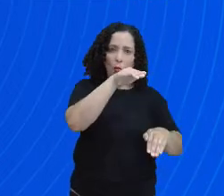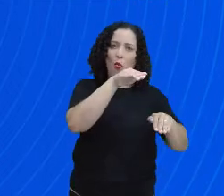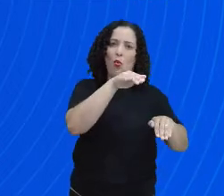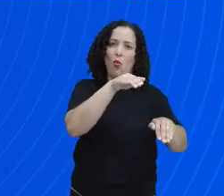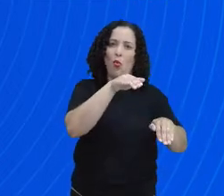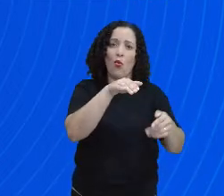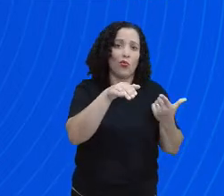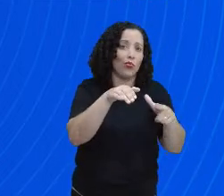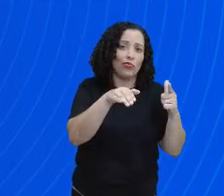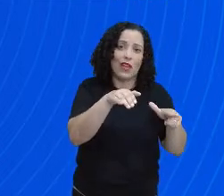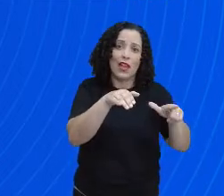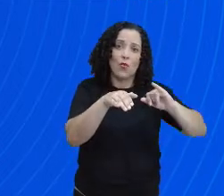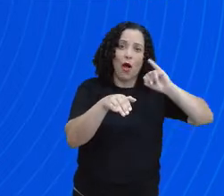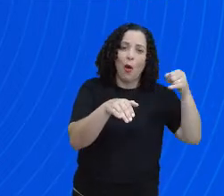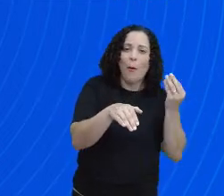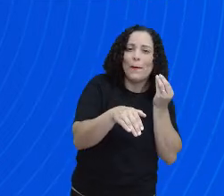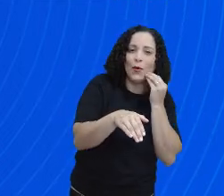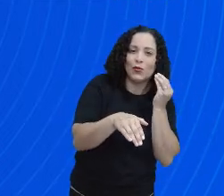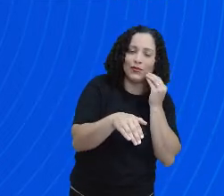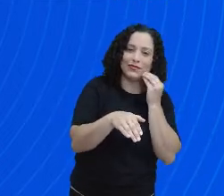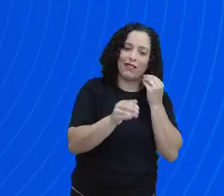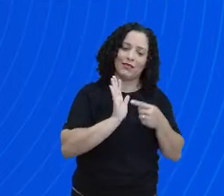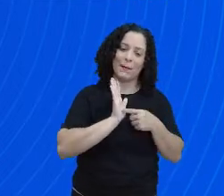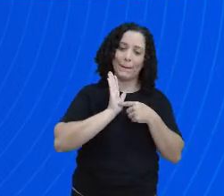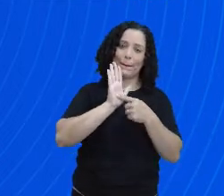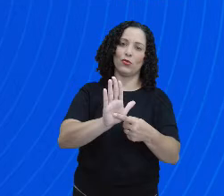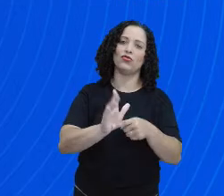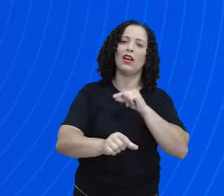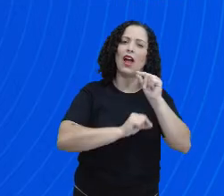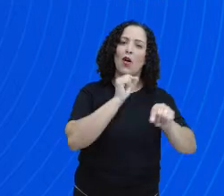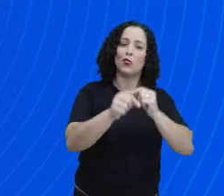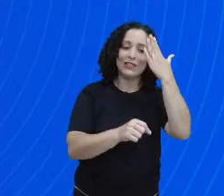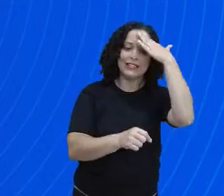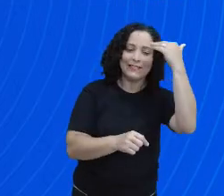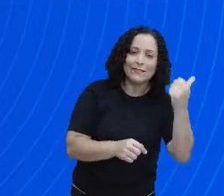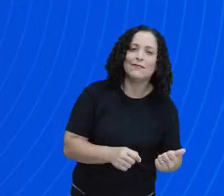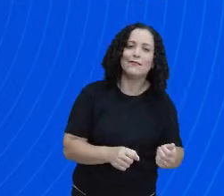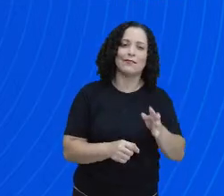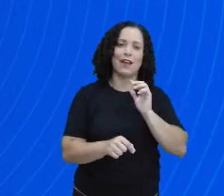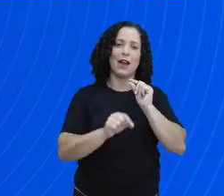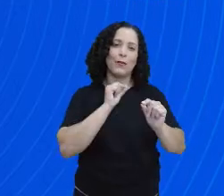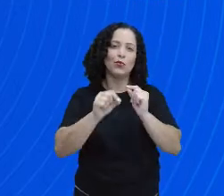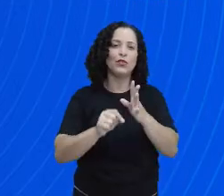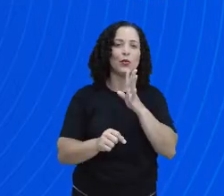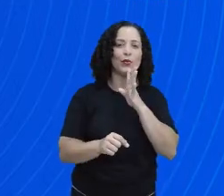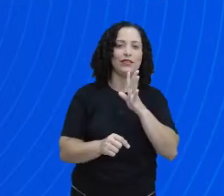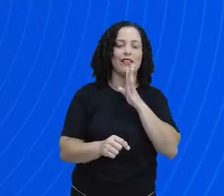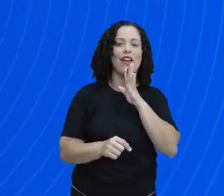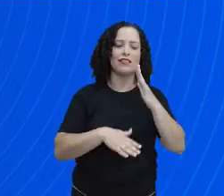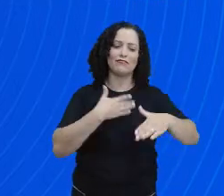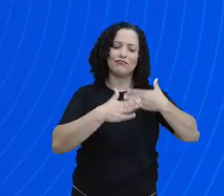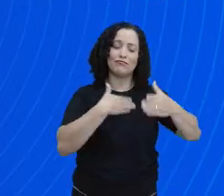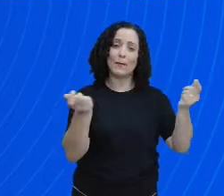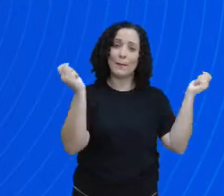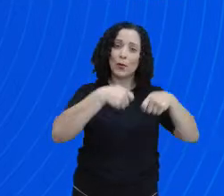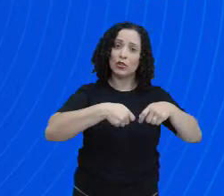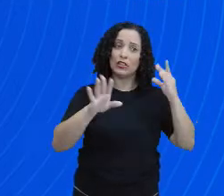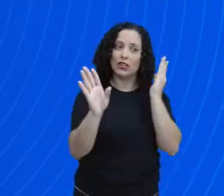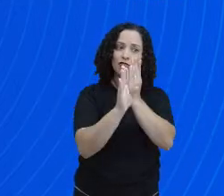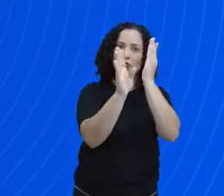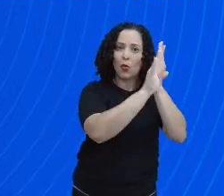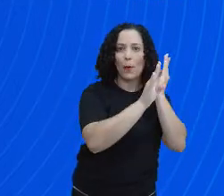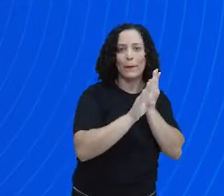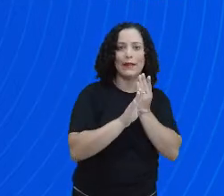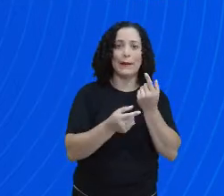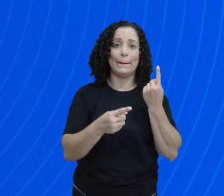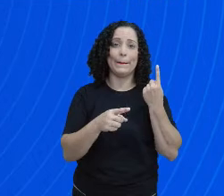essa oportunidade, né, de mostrar o que eles sabem, né, de mostrar para o mundo o que eles poderiam descobrir até,